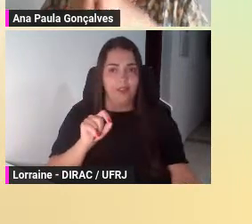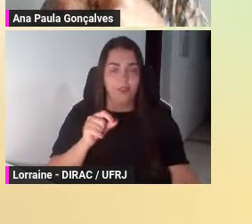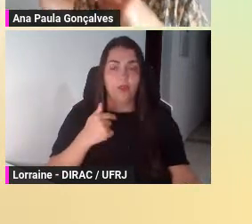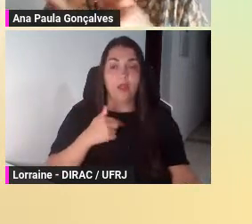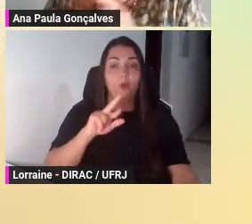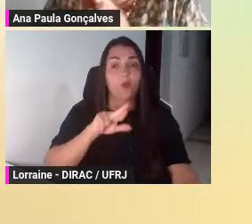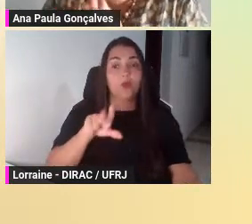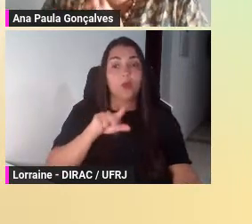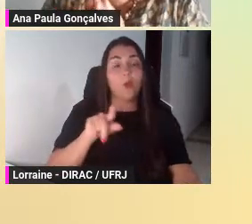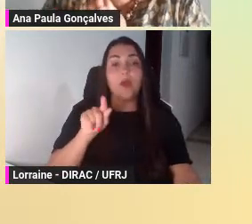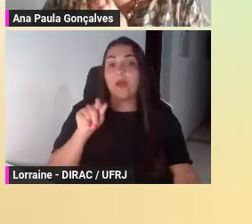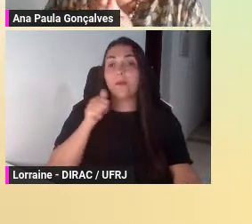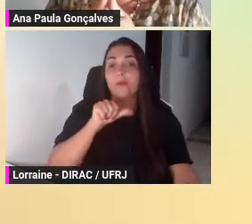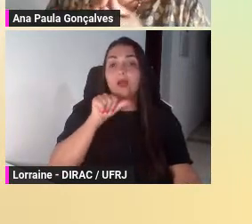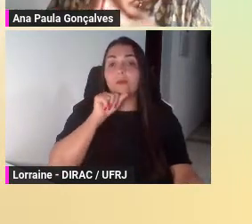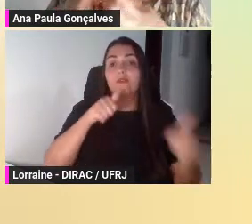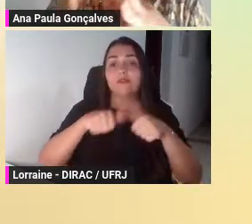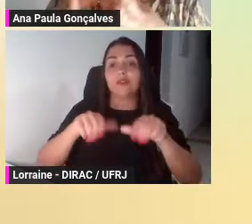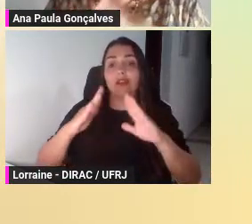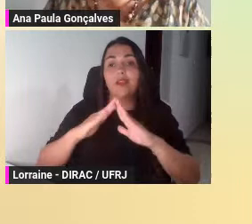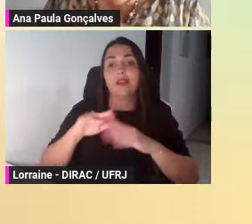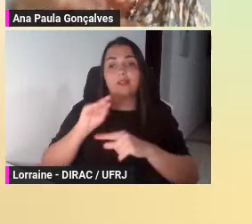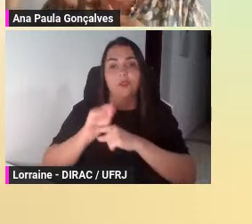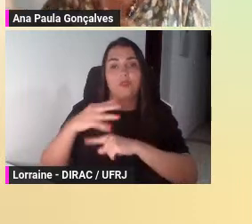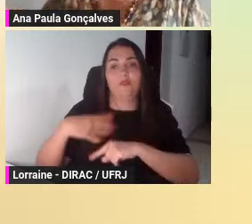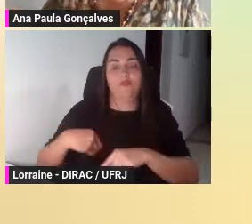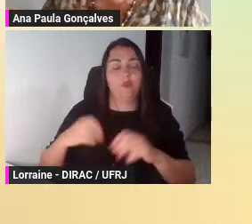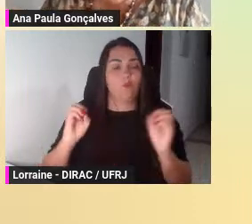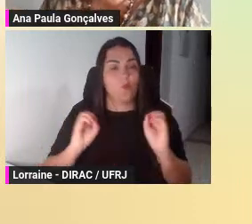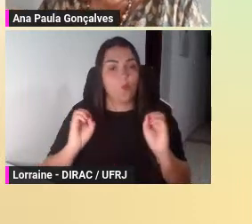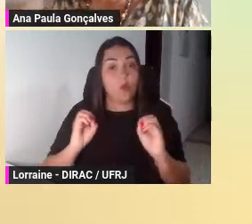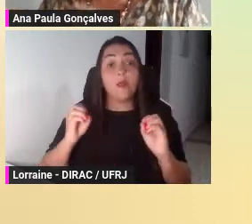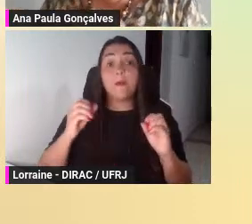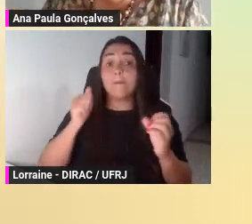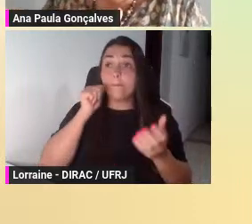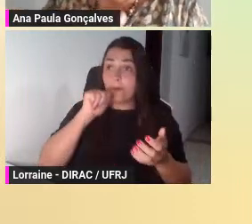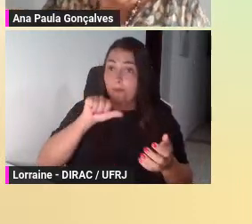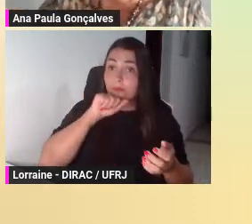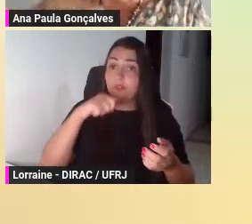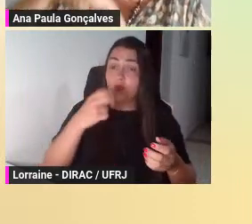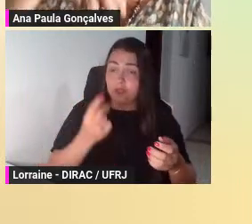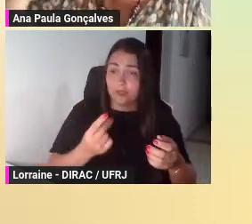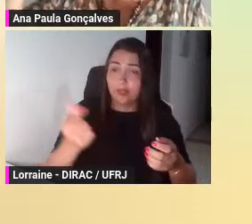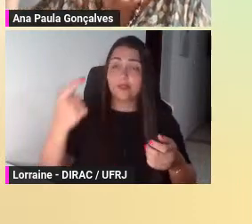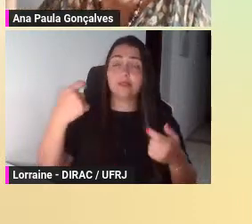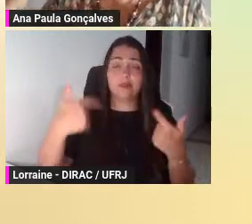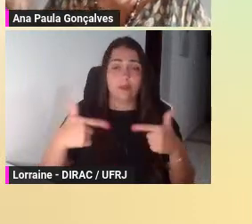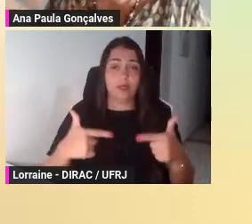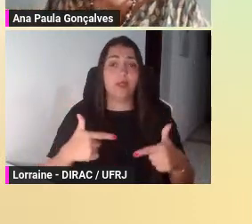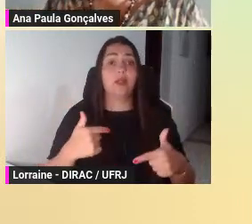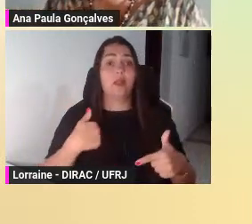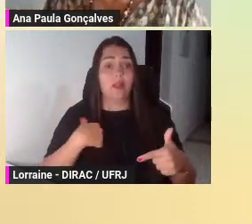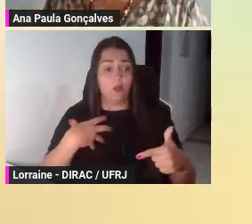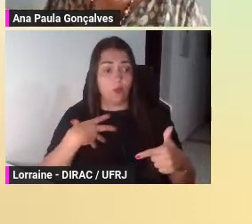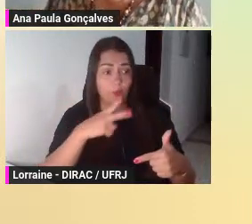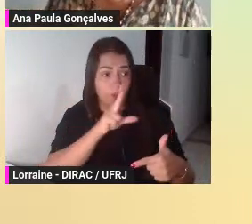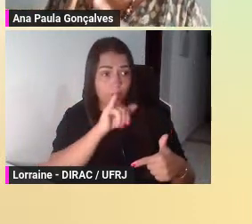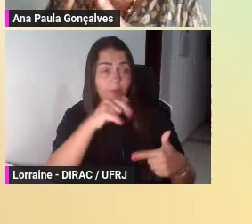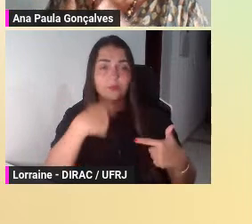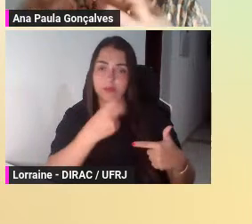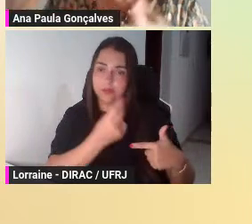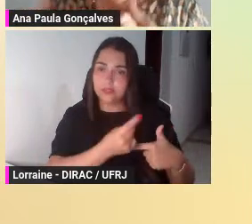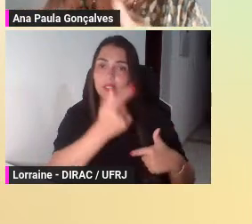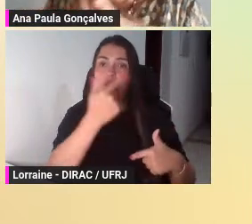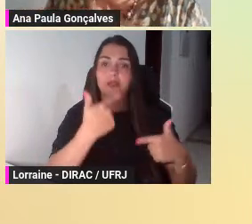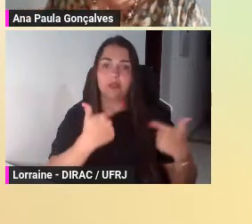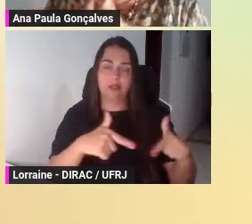que fica em casa tomando conta dos filhos. Eu sou filha de uma mulher que precisa sair para trabalhar. Eu sou filha de um homem que precisa sair para trabalhar. Então,